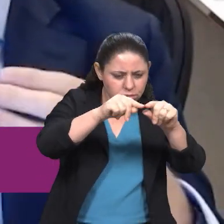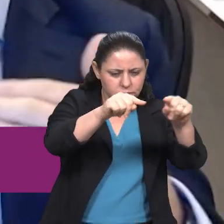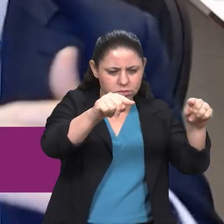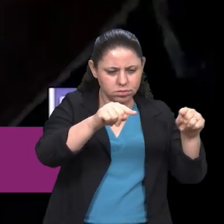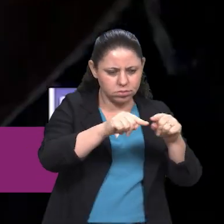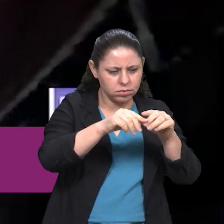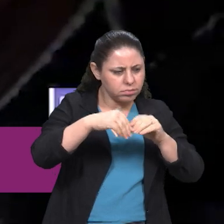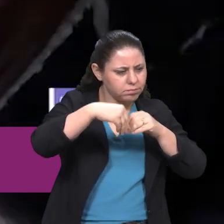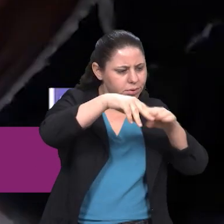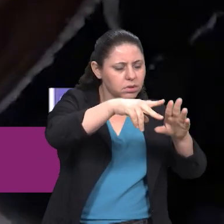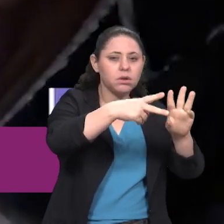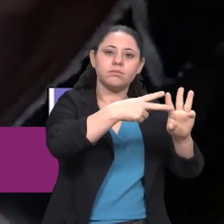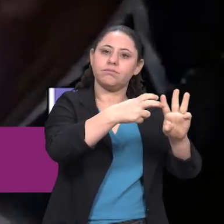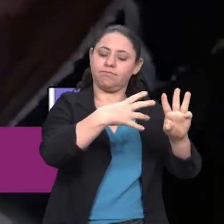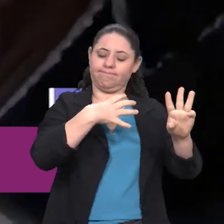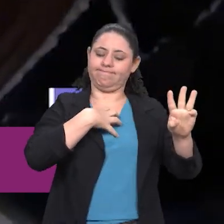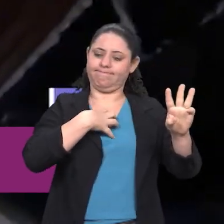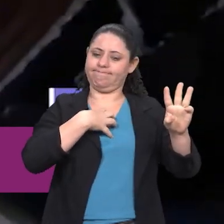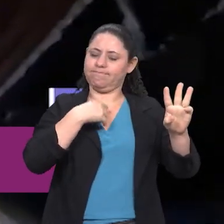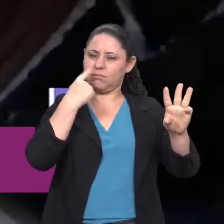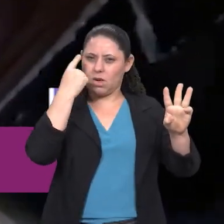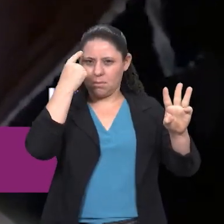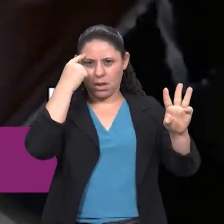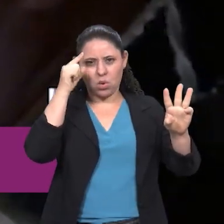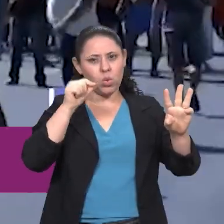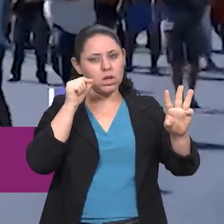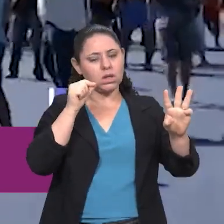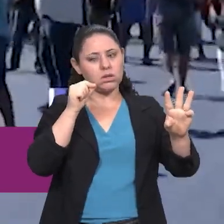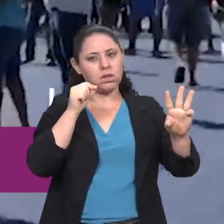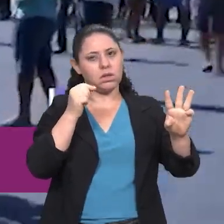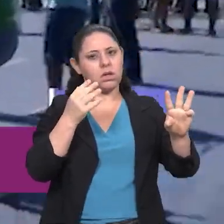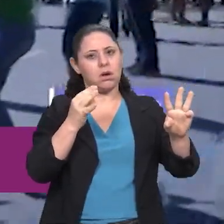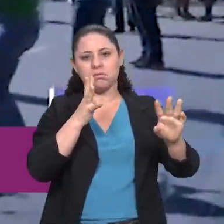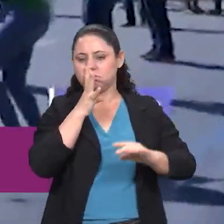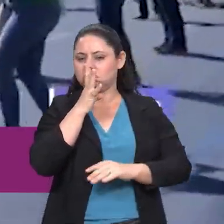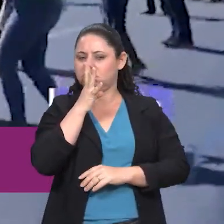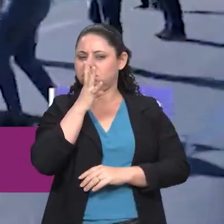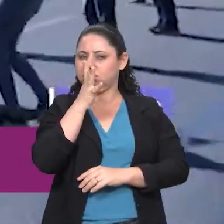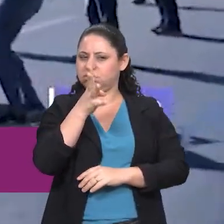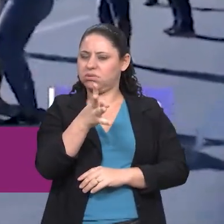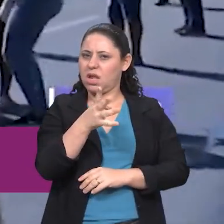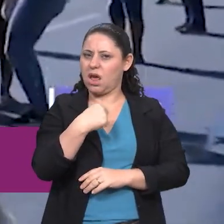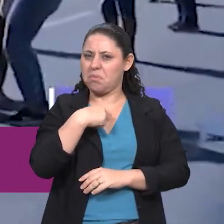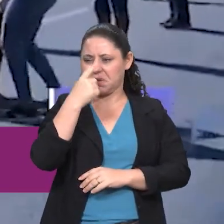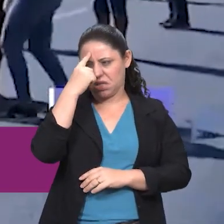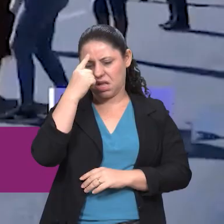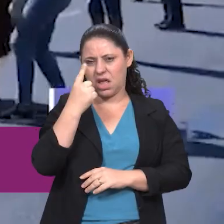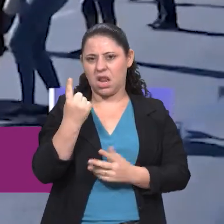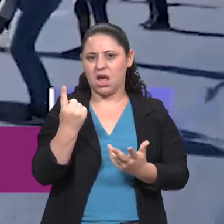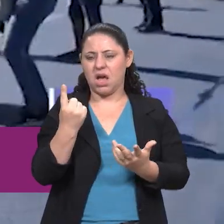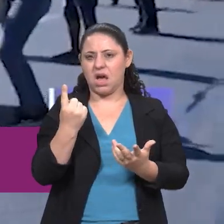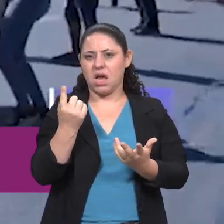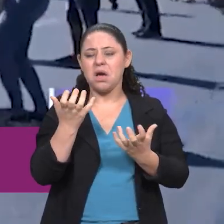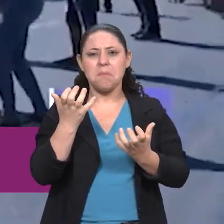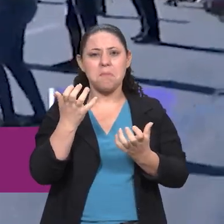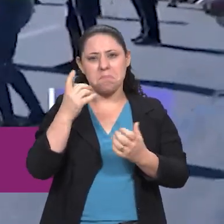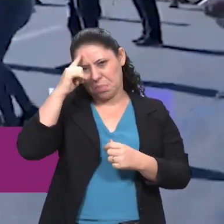indígenas, a meu sentir, é uma extrapolação desse preceito, até por uma questão muito